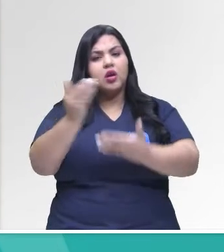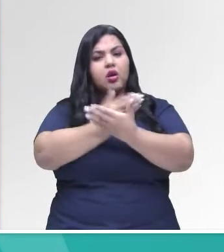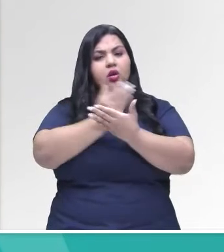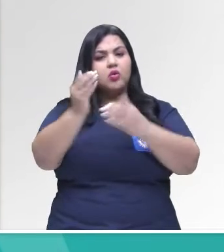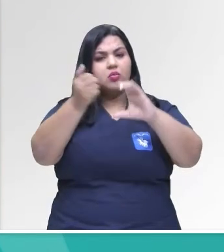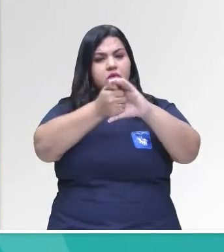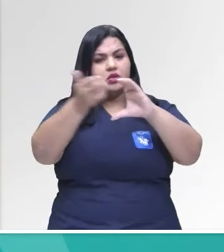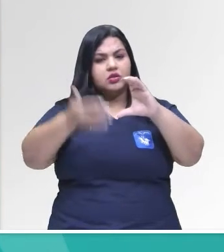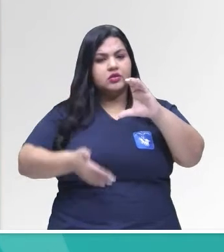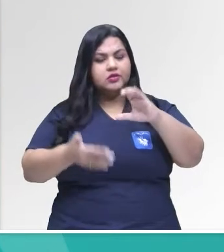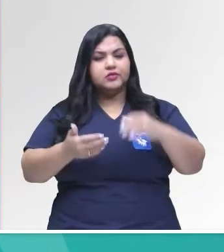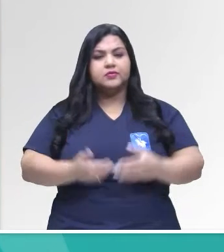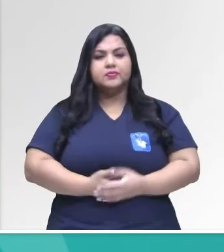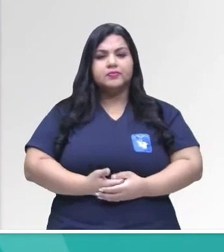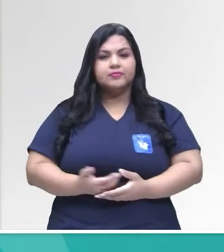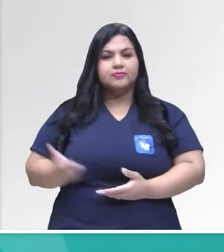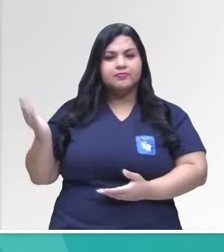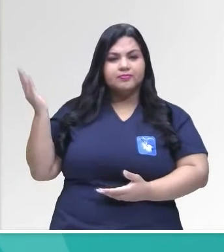passiva. Pay attention.